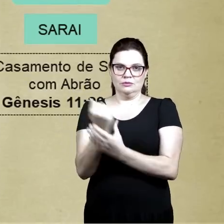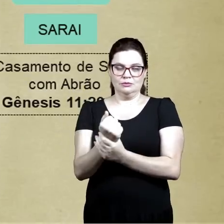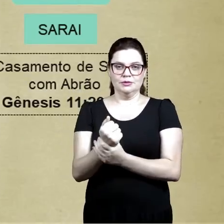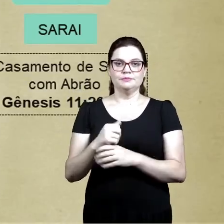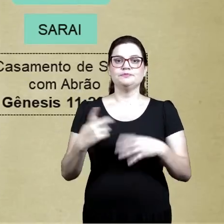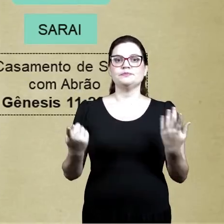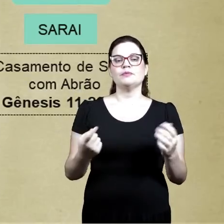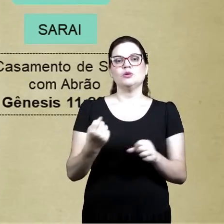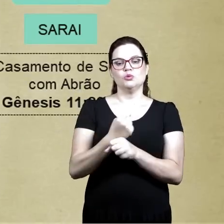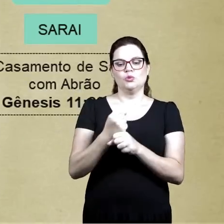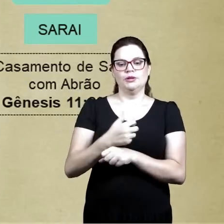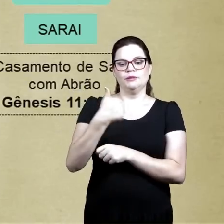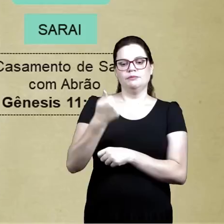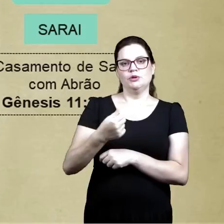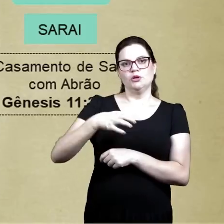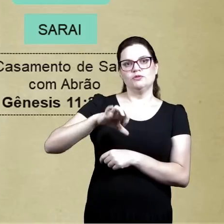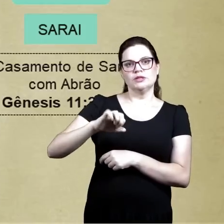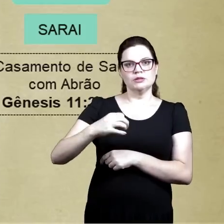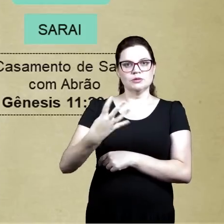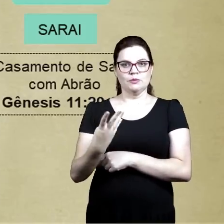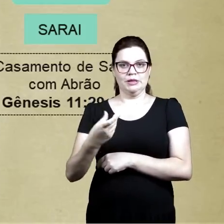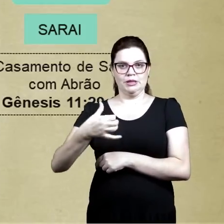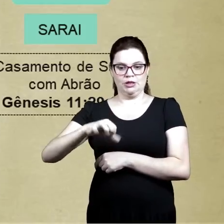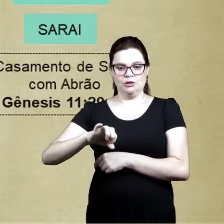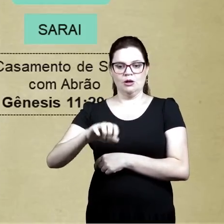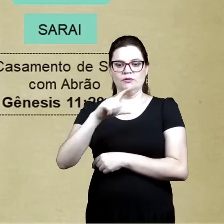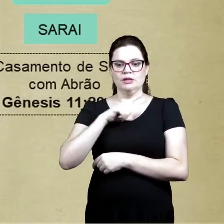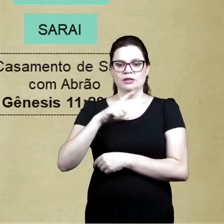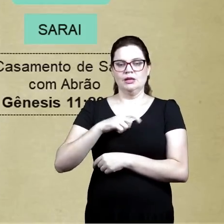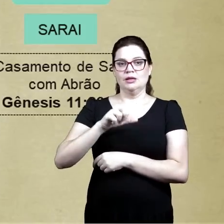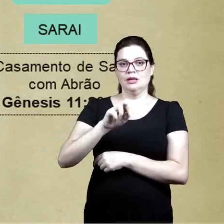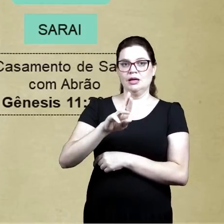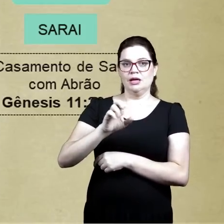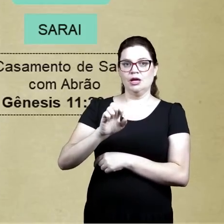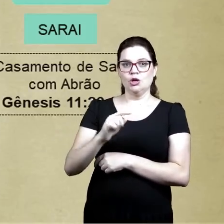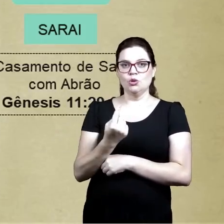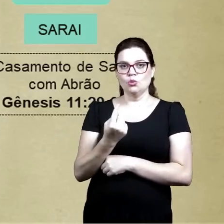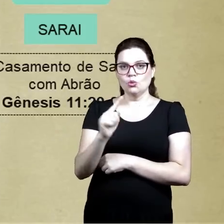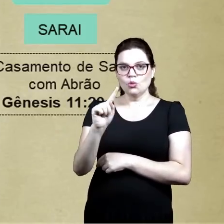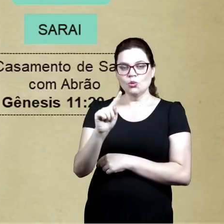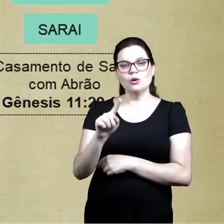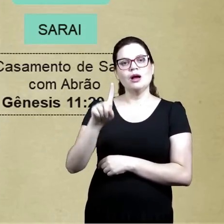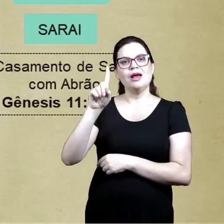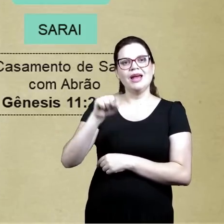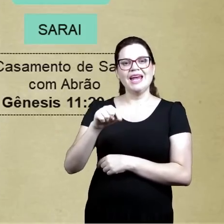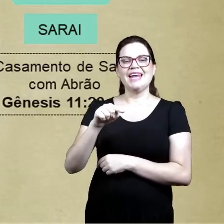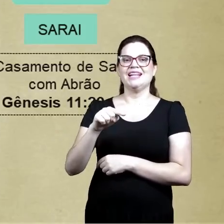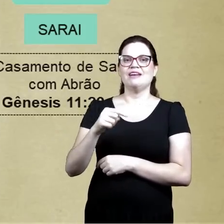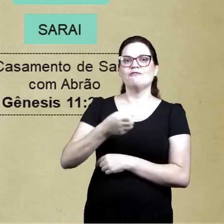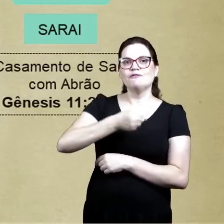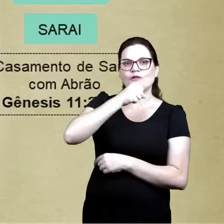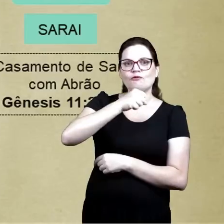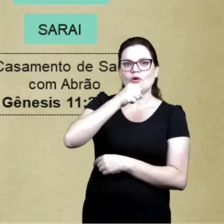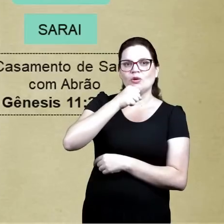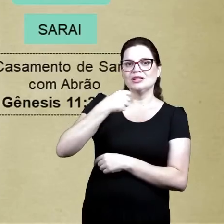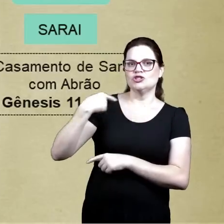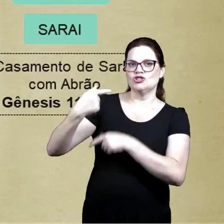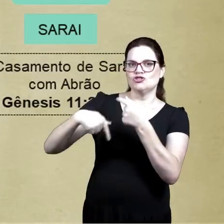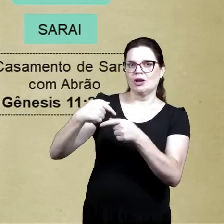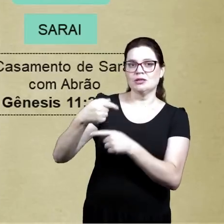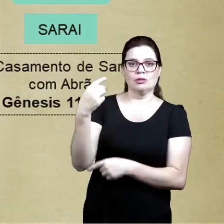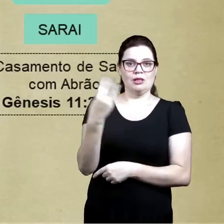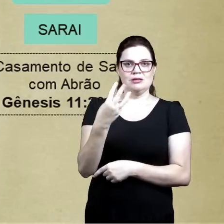Em 1949, Reu, aos 239 anos, esse Reu, ele era trisavô de